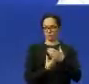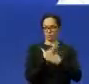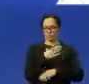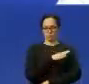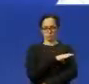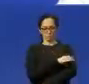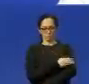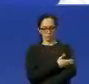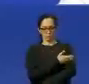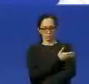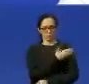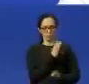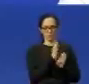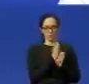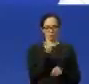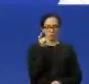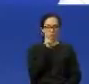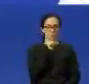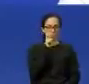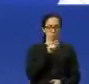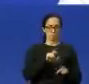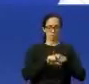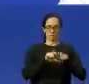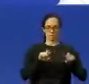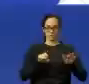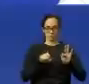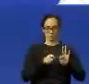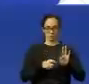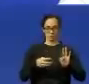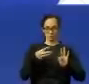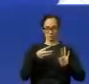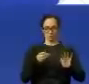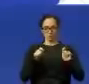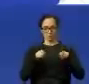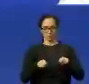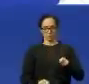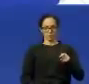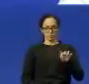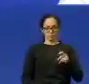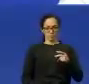arterial de uma pessoa. E essa fórmula é uma função trigonométrica. P de